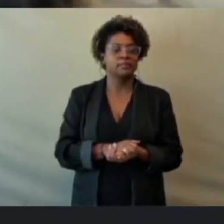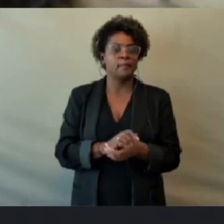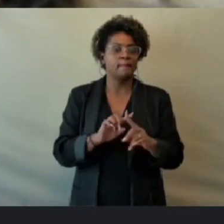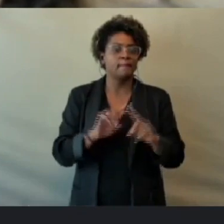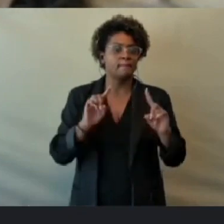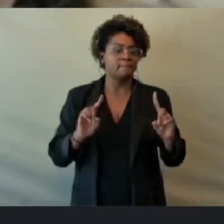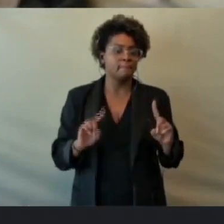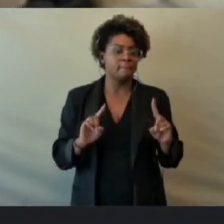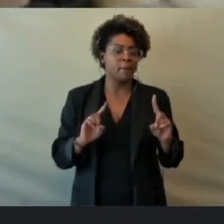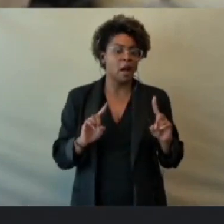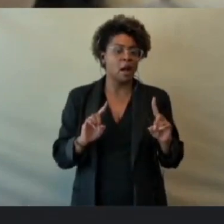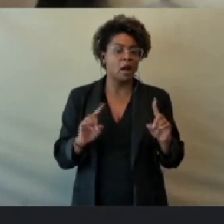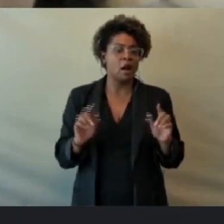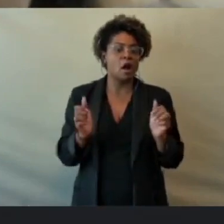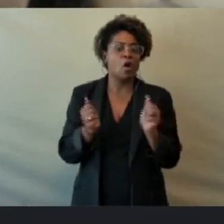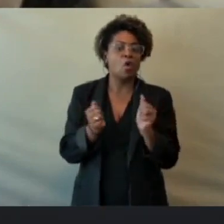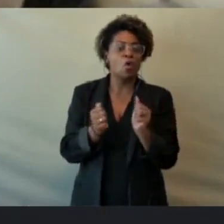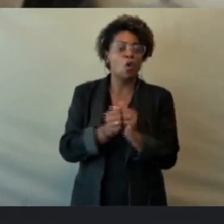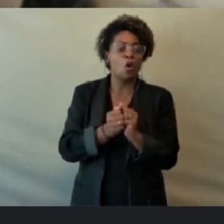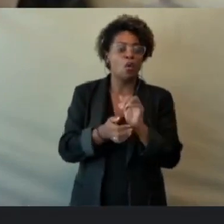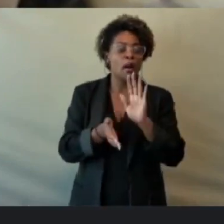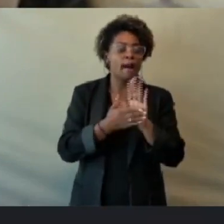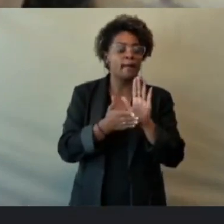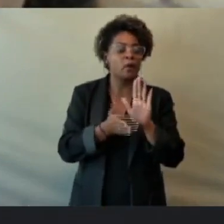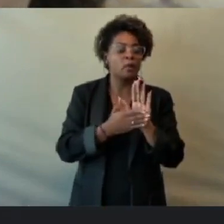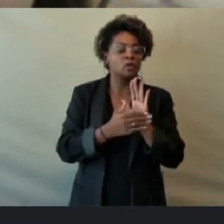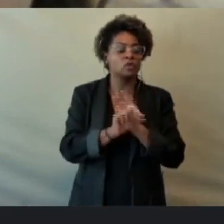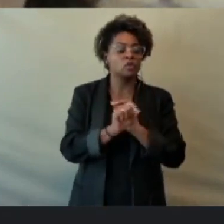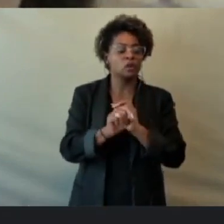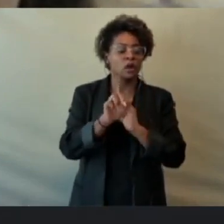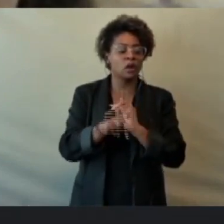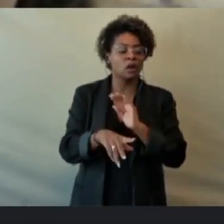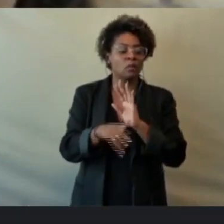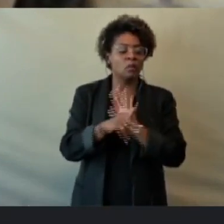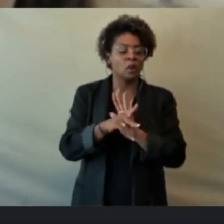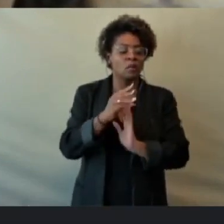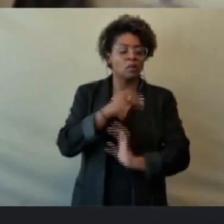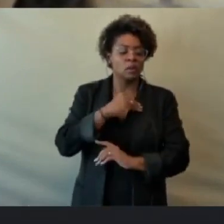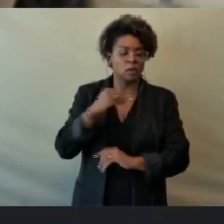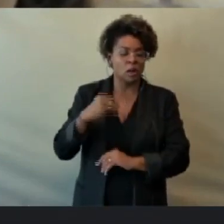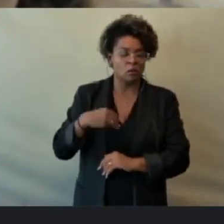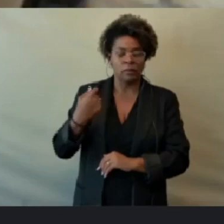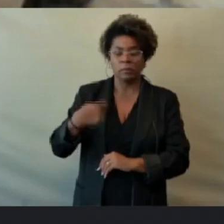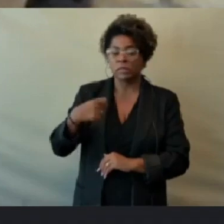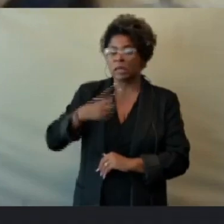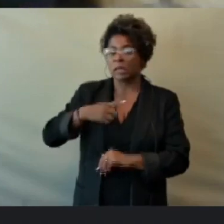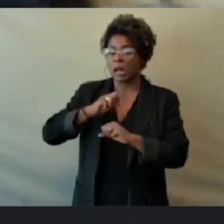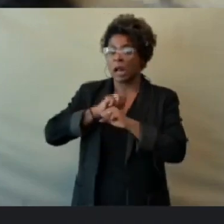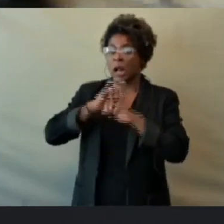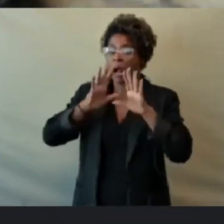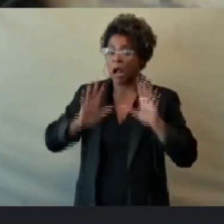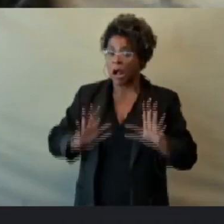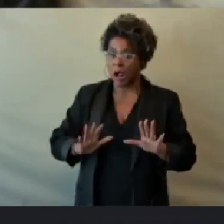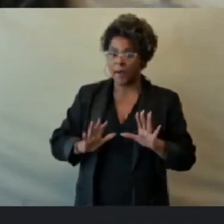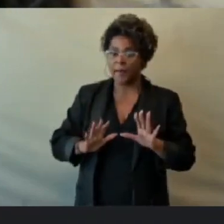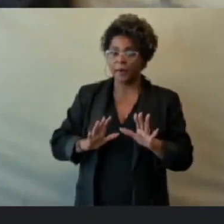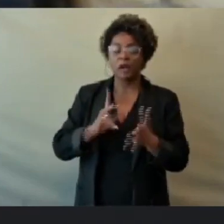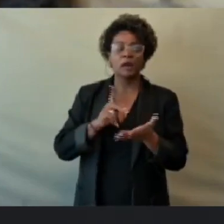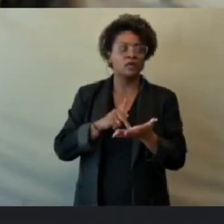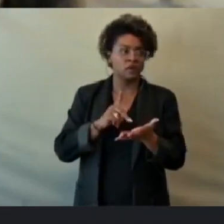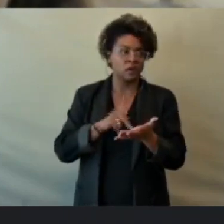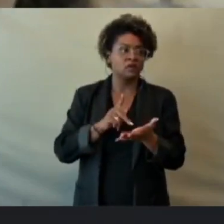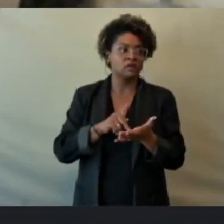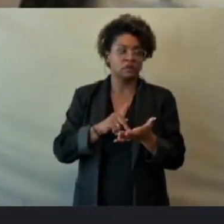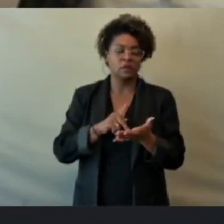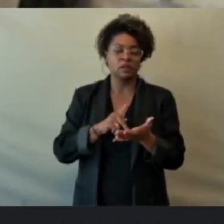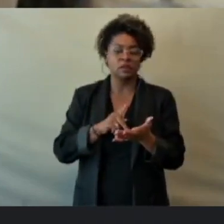que é da saúde então só para deixar essa clareza que assim realmente até nos solidarizamos pela